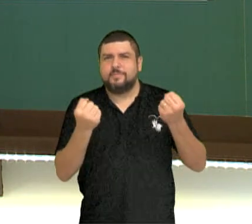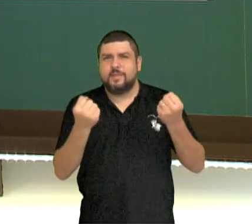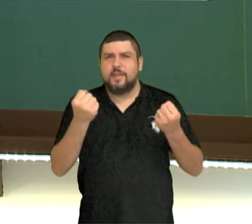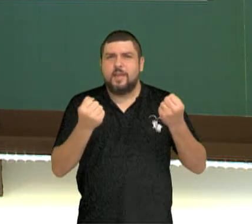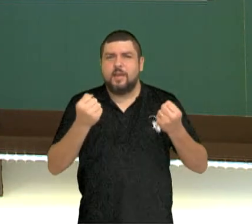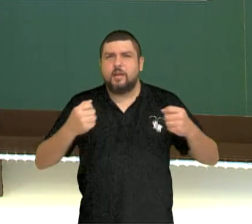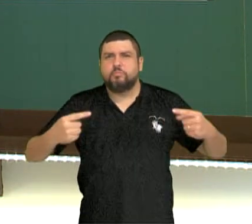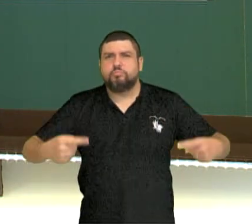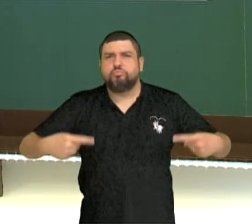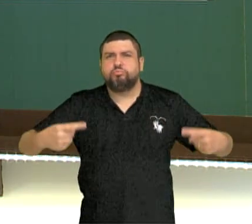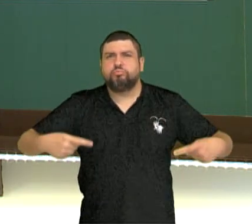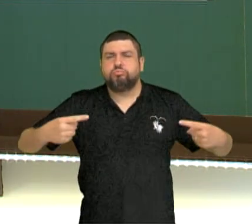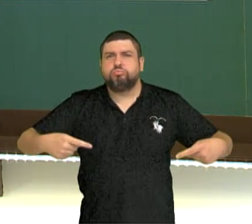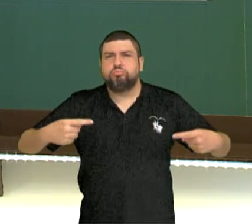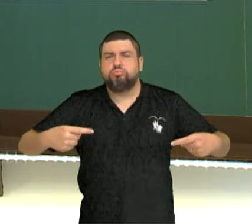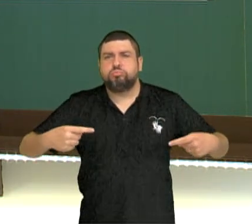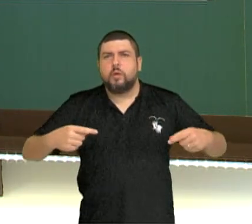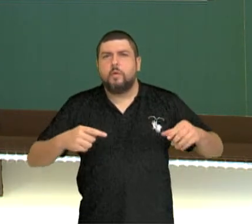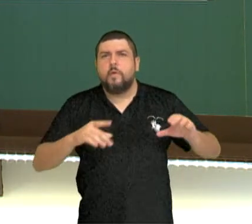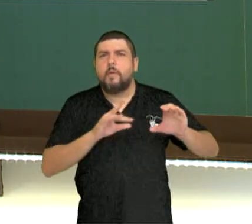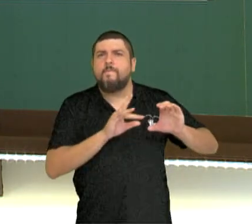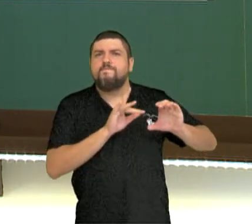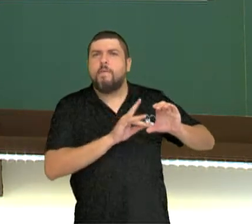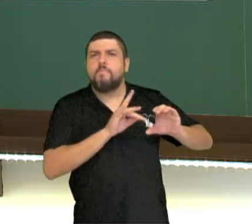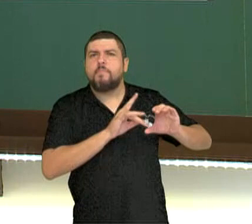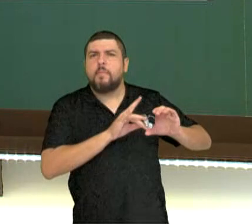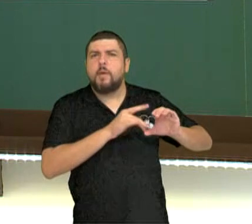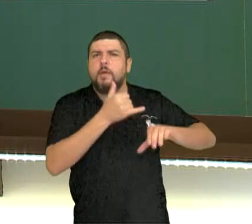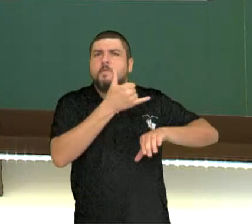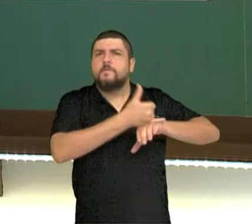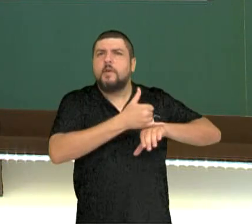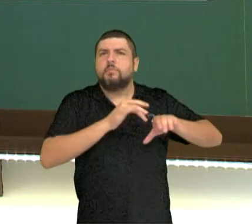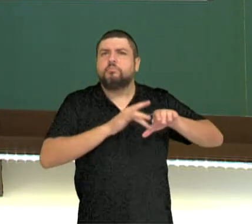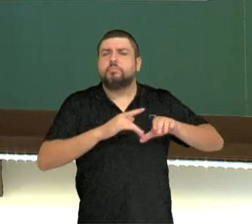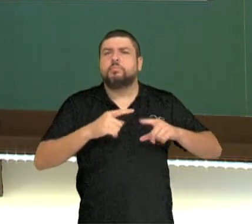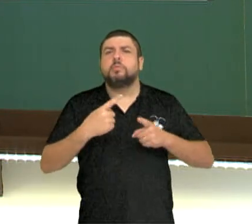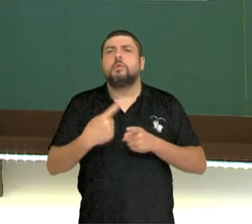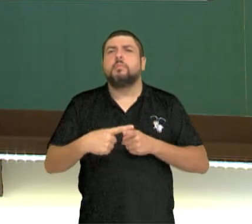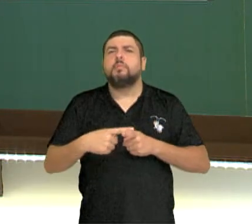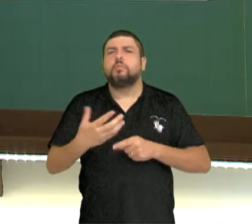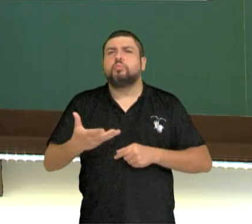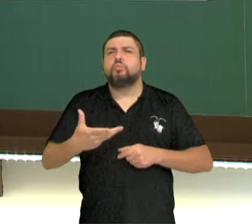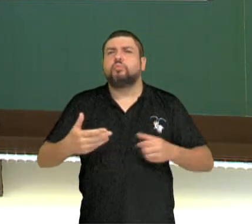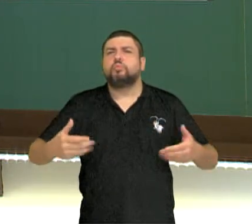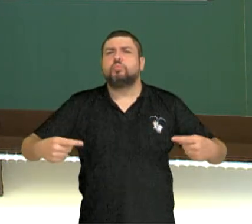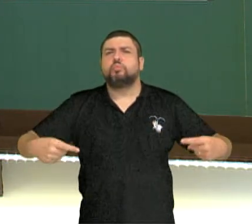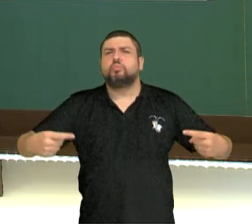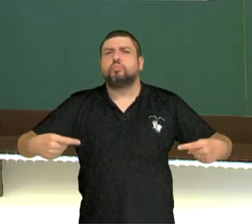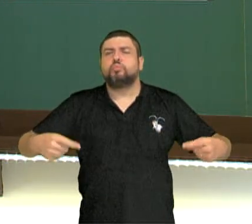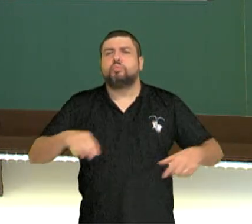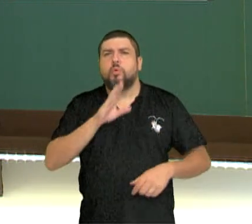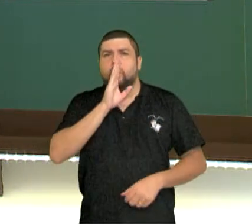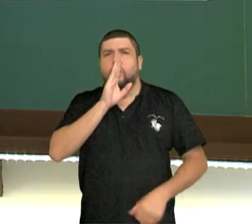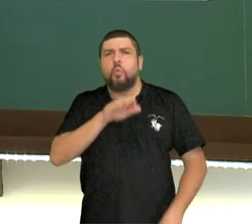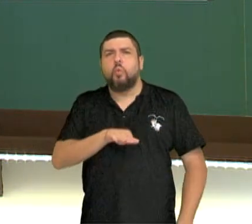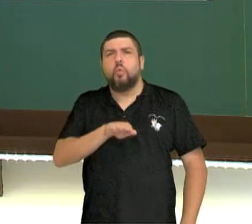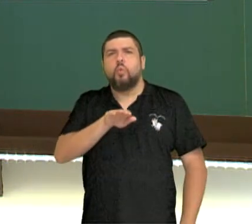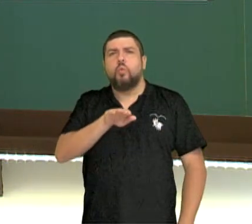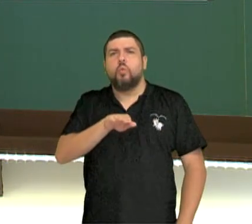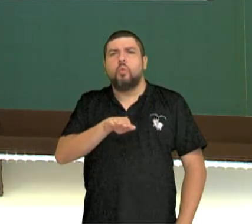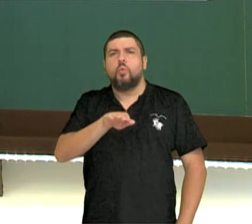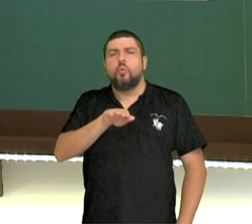Para manter o quê? Uma estabilidade. É o que nós observamos aqui nessa imagem. Balanceada e